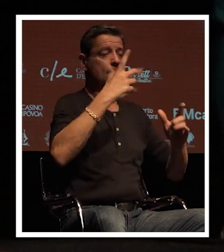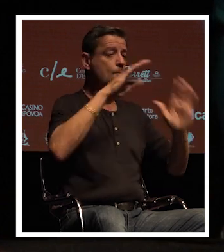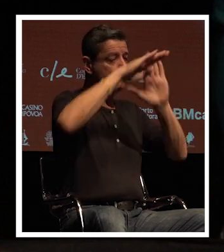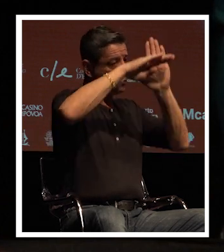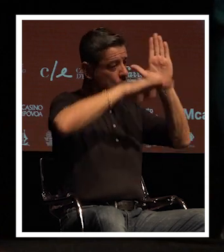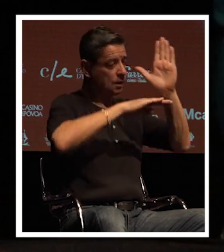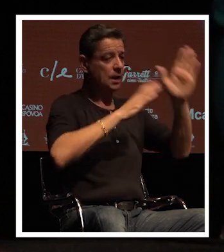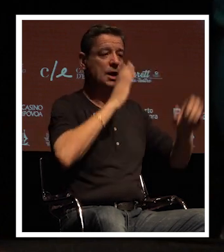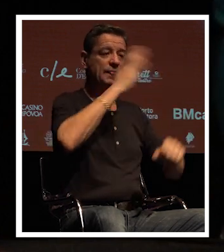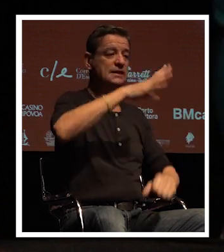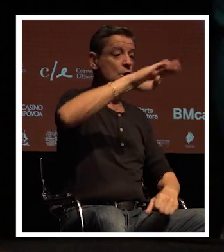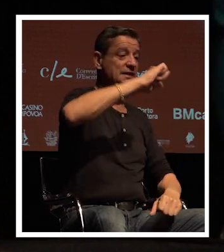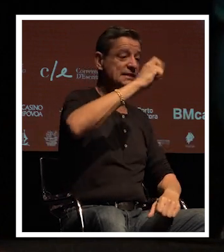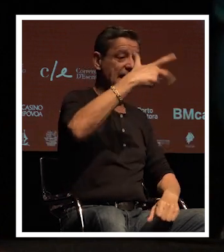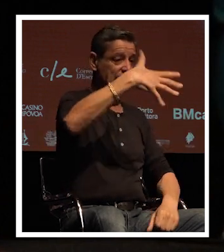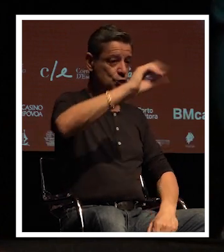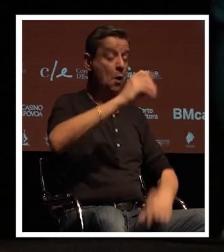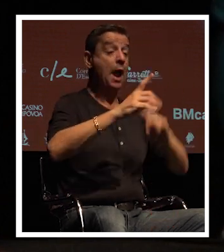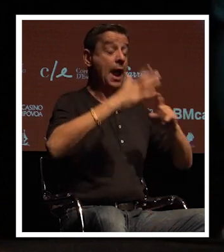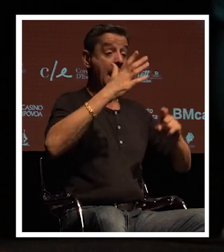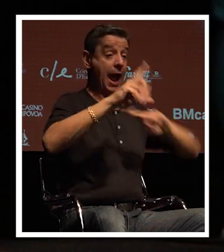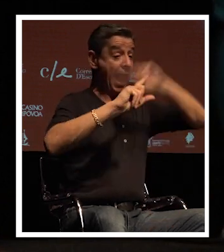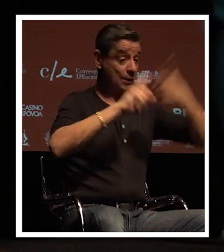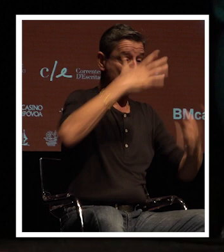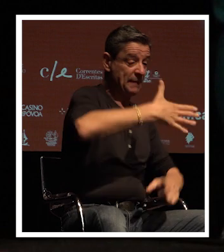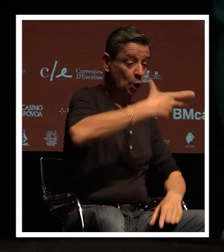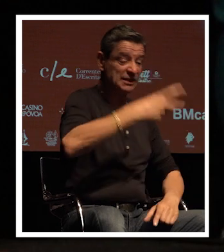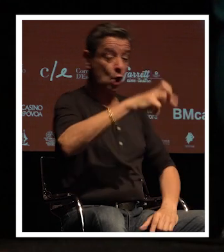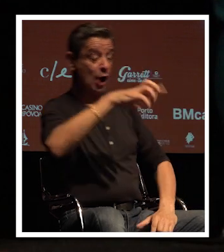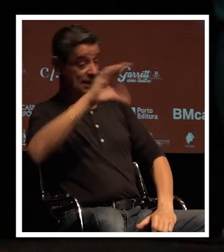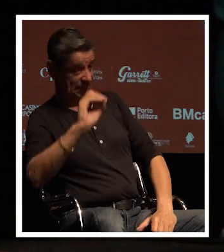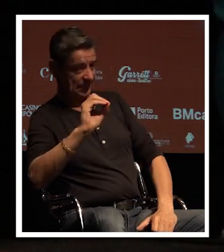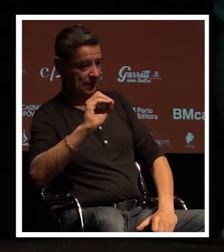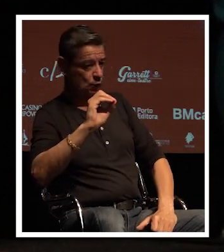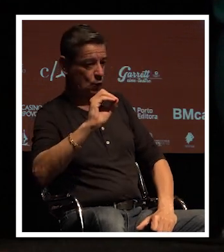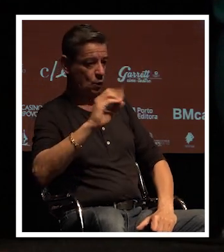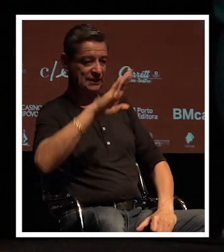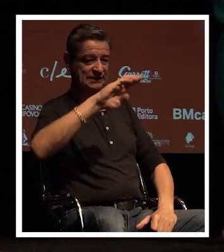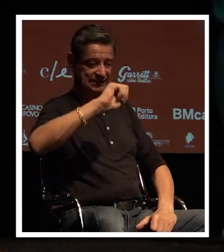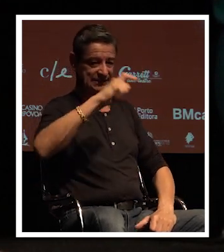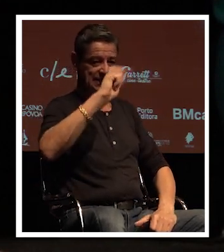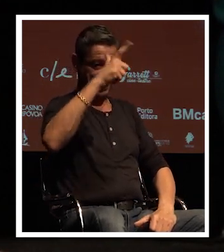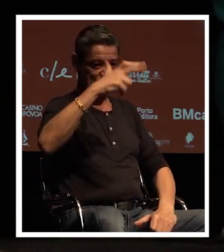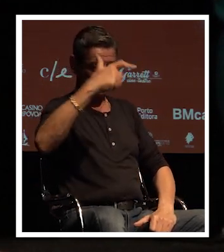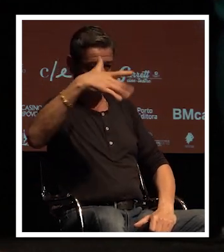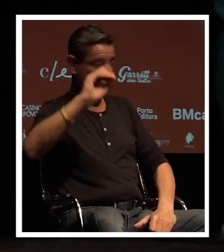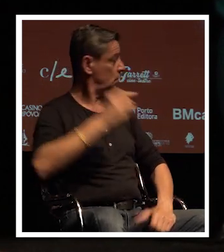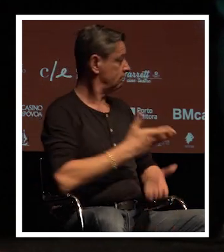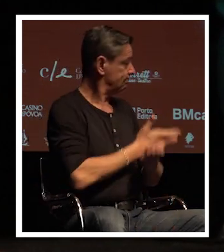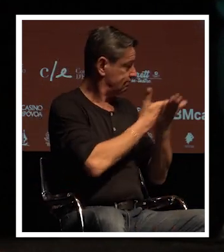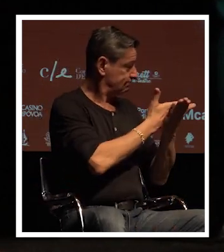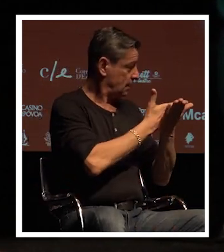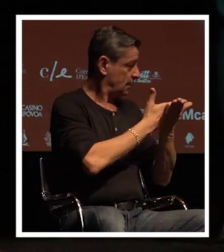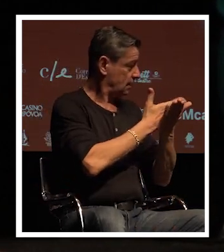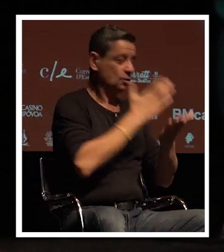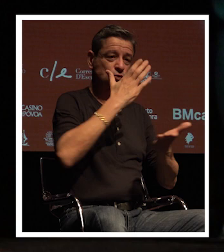tive oportunidade de dizer ao Sérgio Nessa altura nos anos 80 H tive o oportunidade de dizer ao Sérgio que era um grande Admirador da sua não